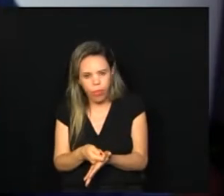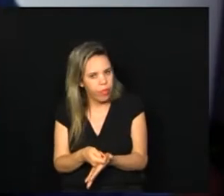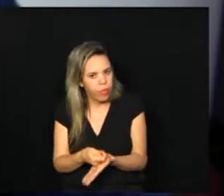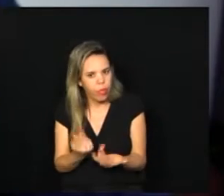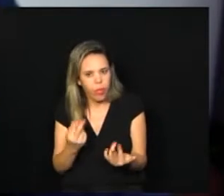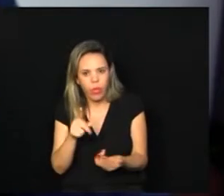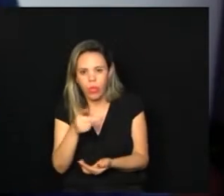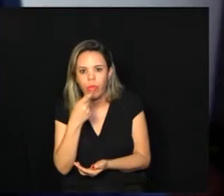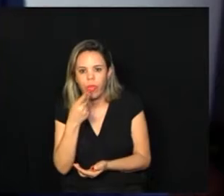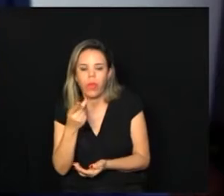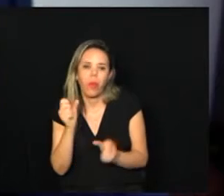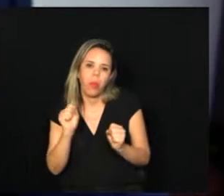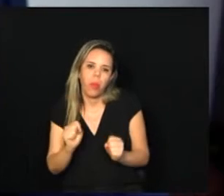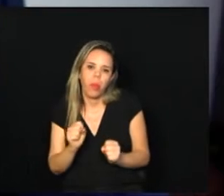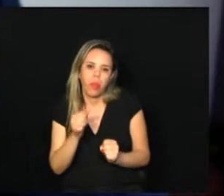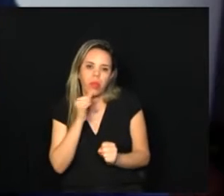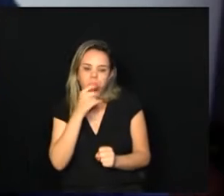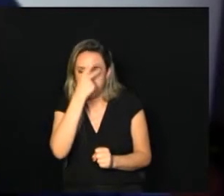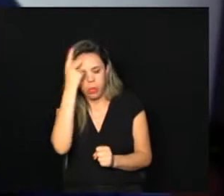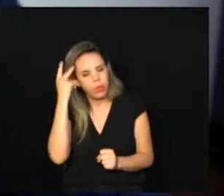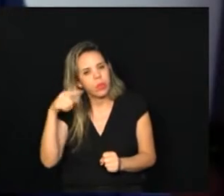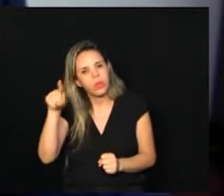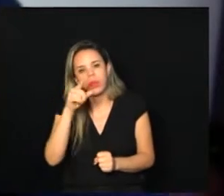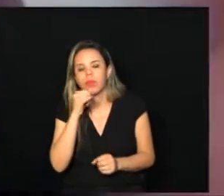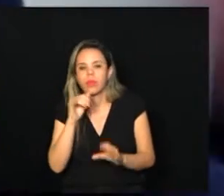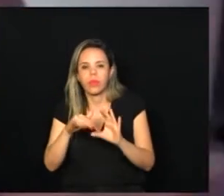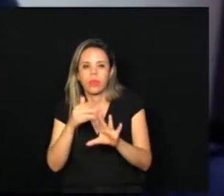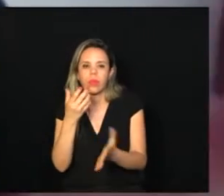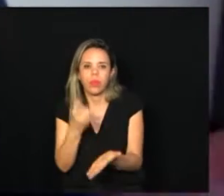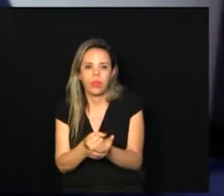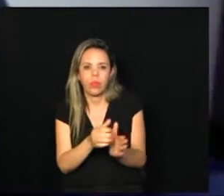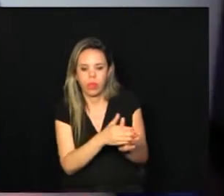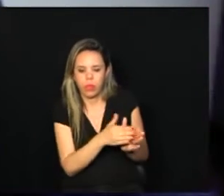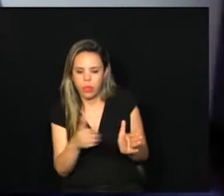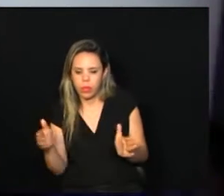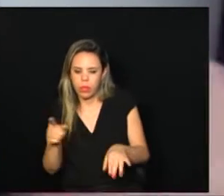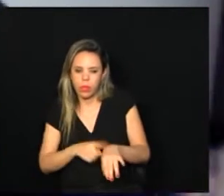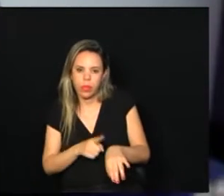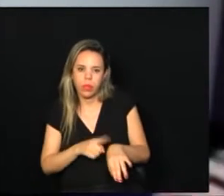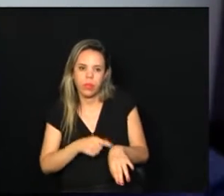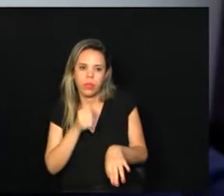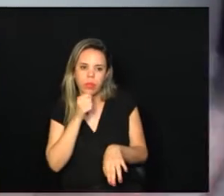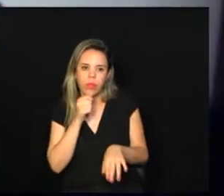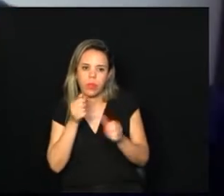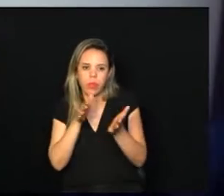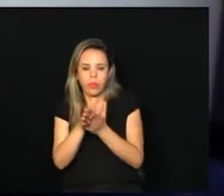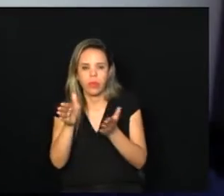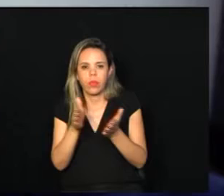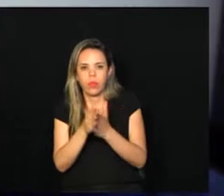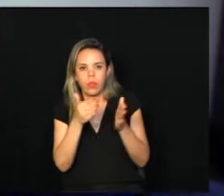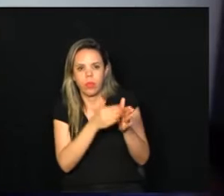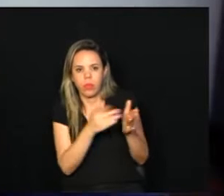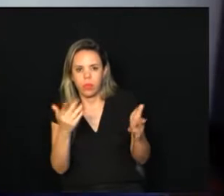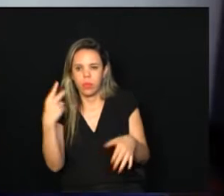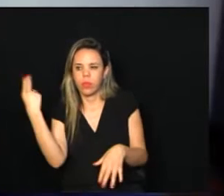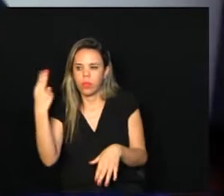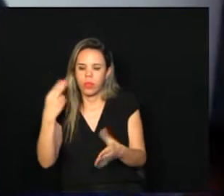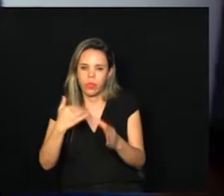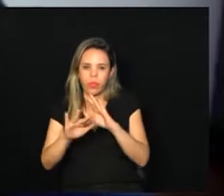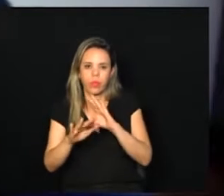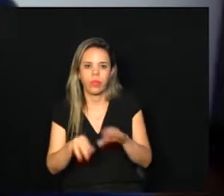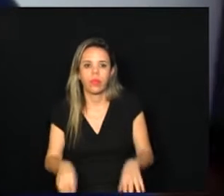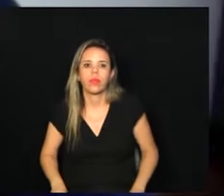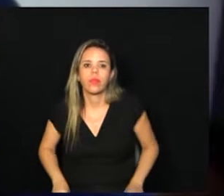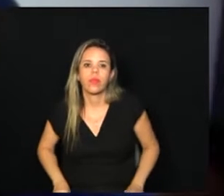você mesma disse, pode ser que as pessoas recebam aí nesse interim de tempo, né, entre a publicação e algo que já foi enviado